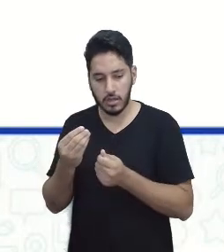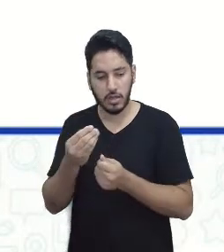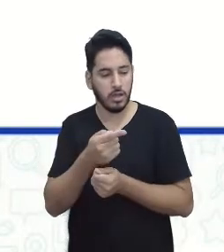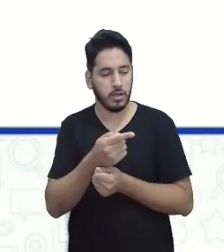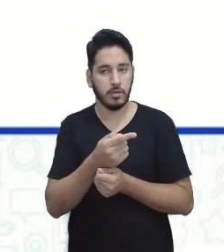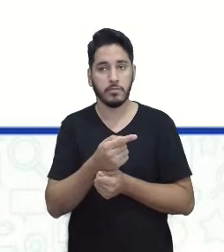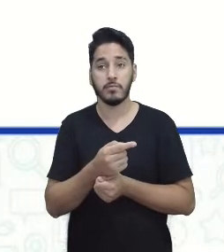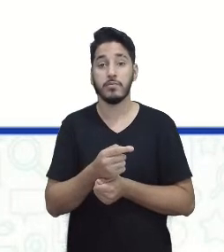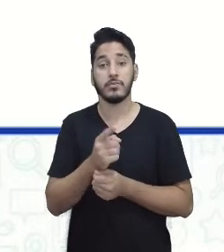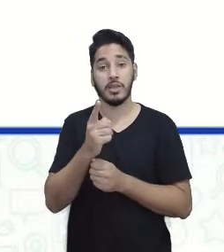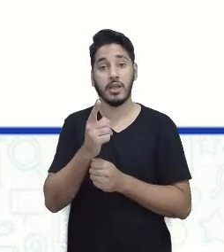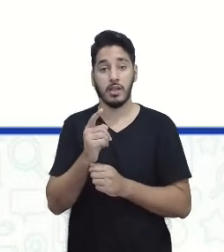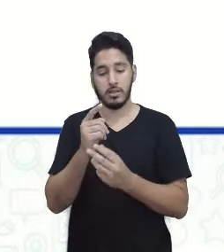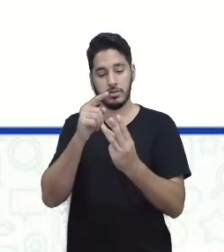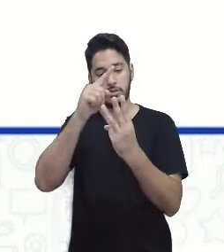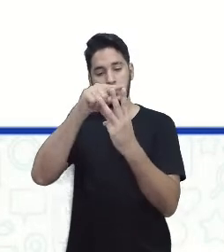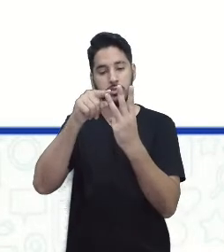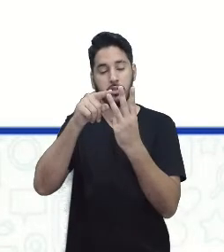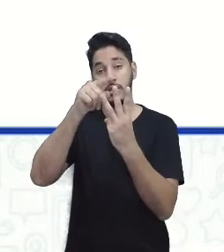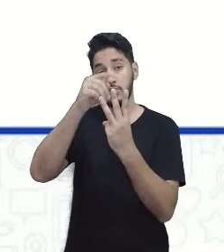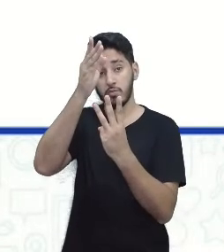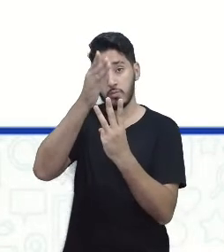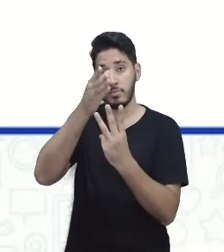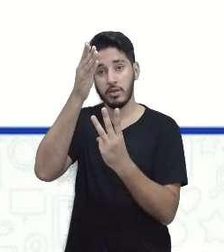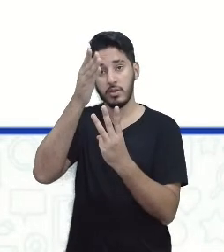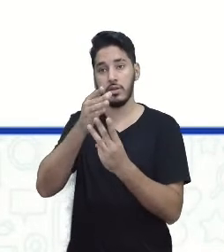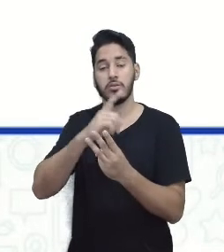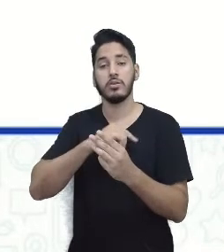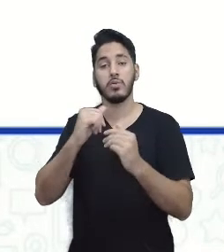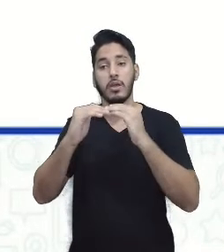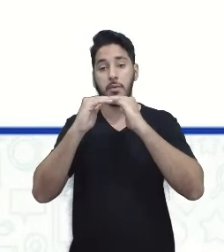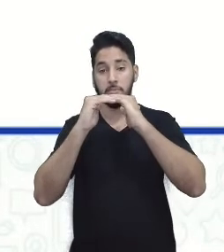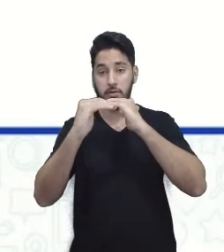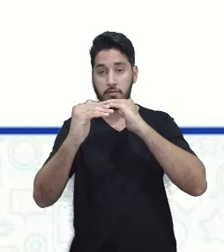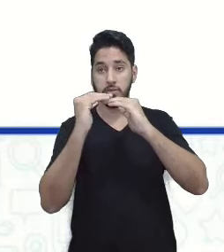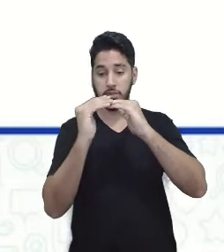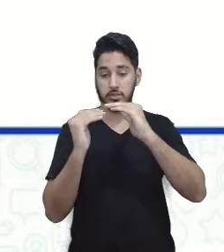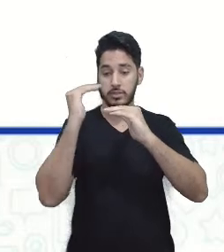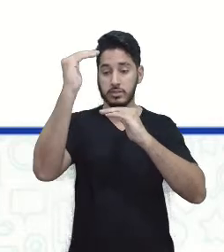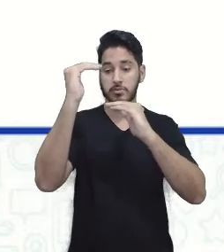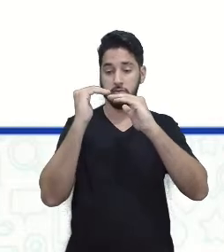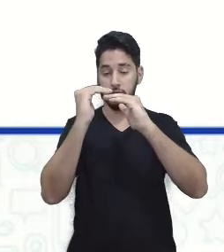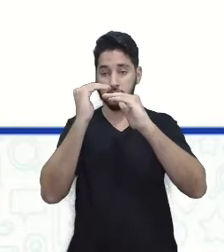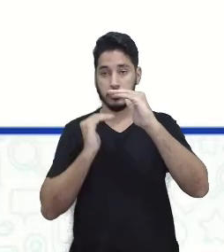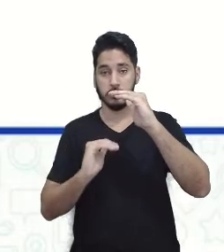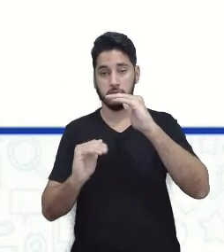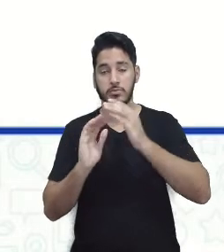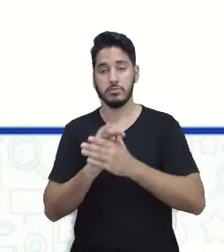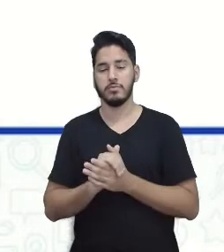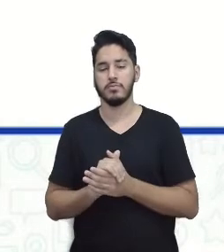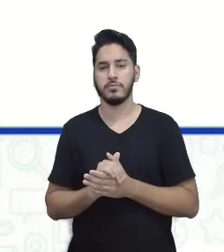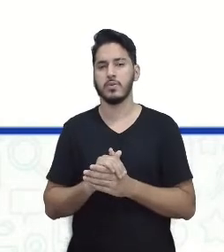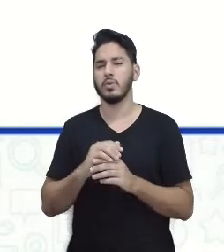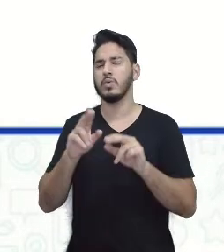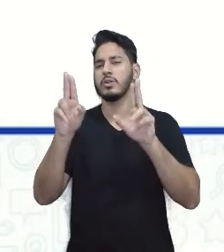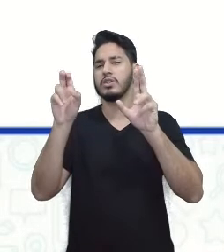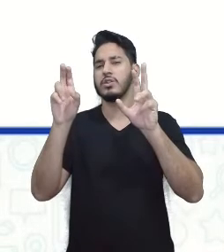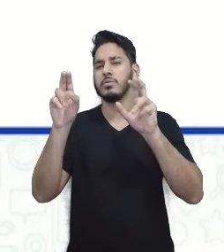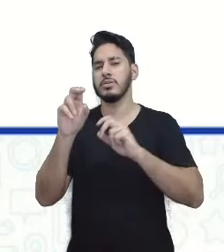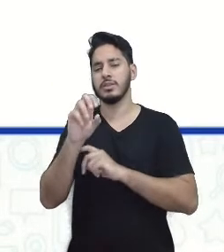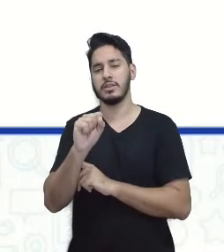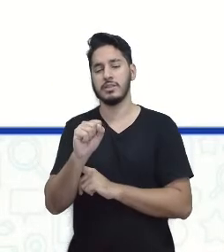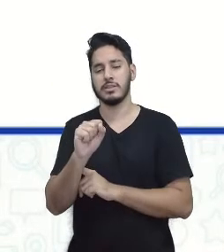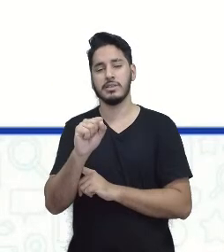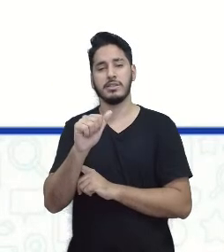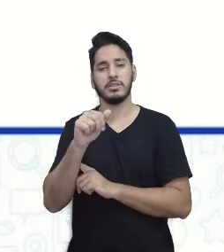Aí nessa do meio, vocês veem, além da simetria, tem também a planificação. Os temas de Sammico, além do romanceiro popular, ele vai também